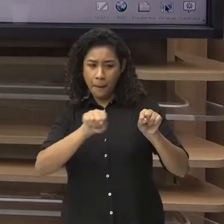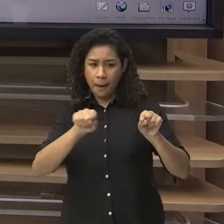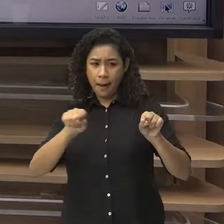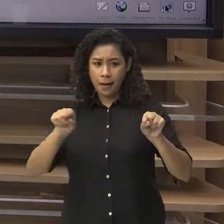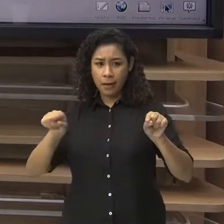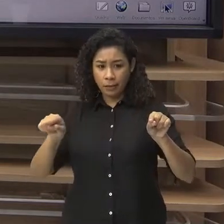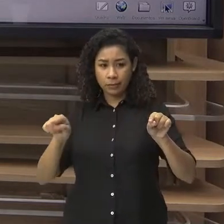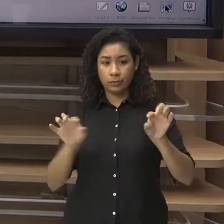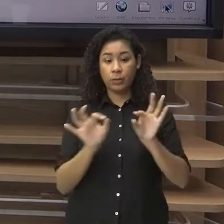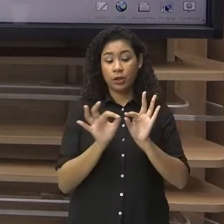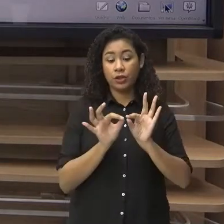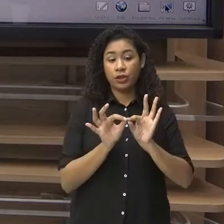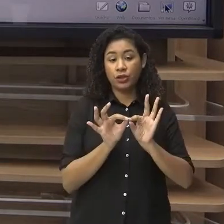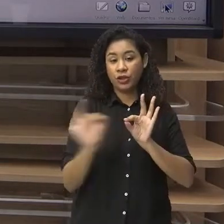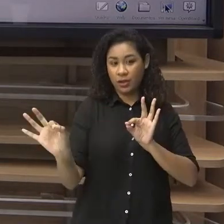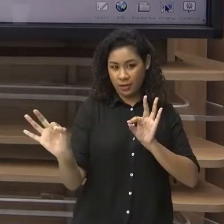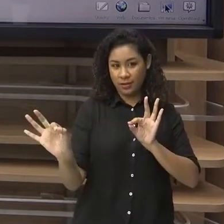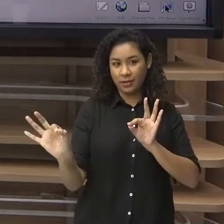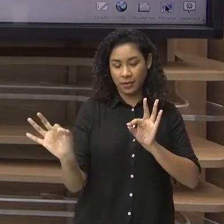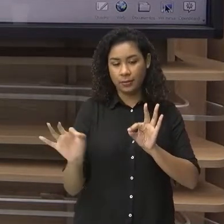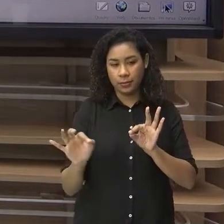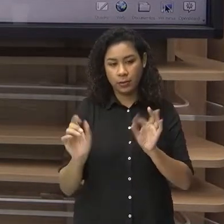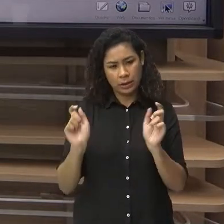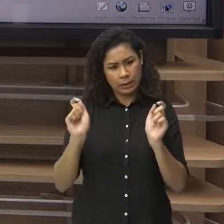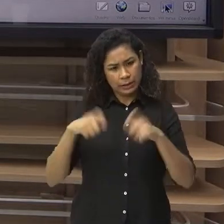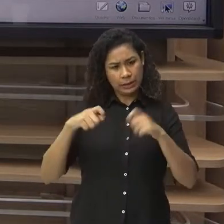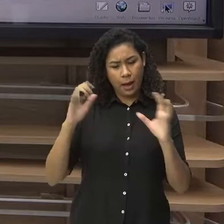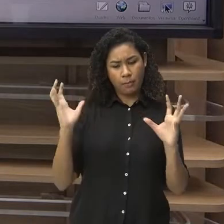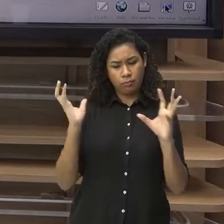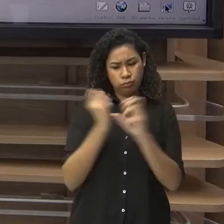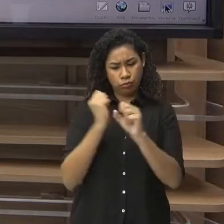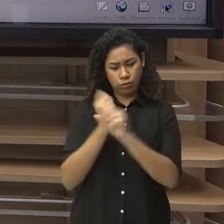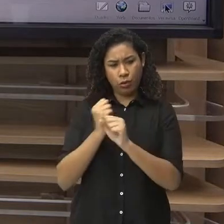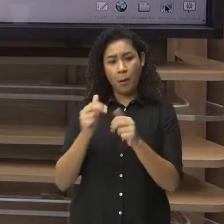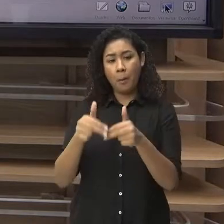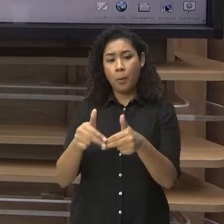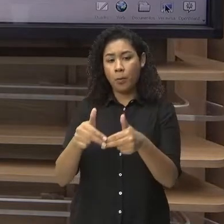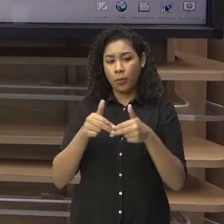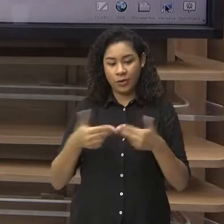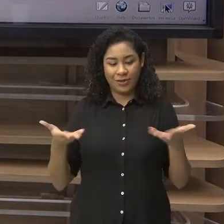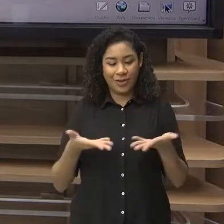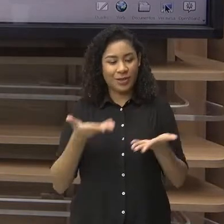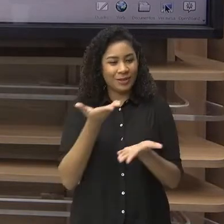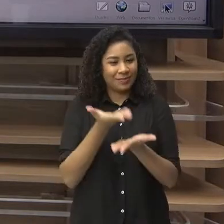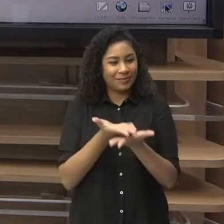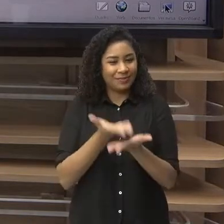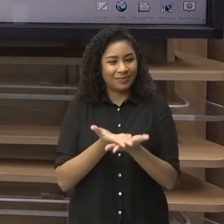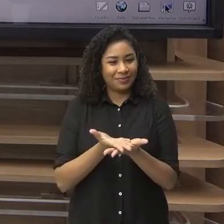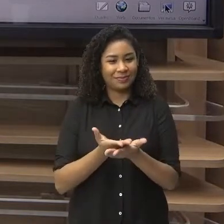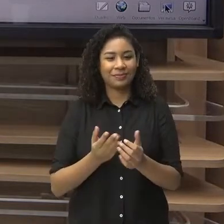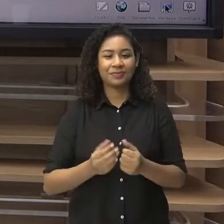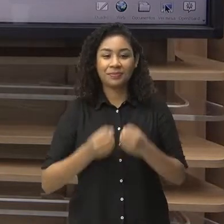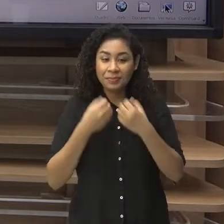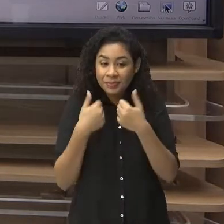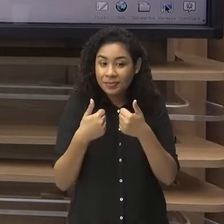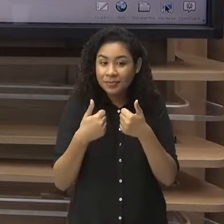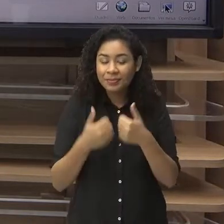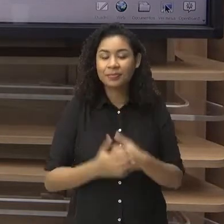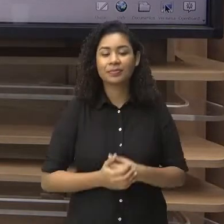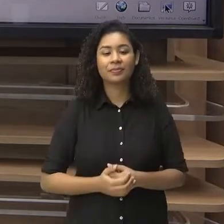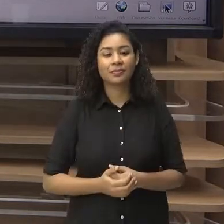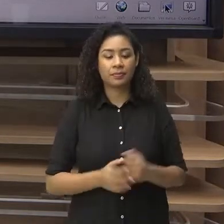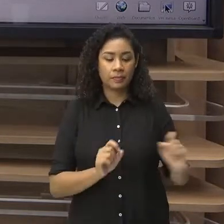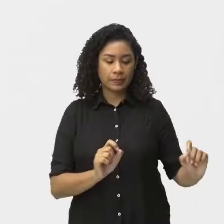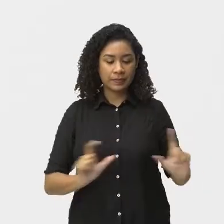distância ela pode ser calculada e é isso que a gente vai tratar na nossa aula de hoje aqui. Tudo bem? Vamos então vai para a nossa